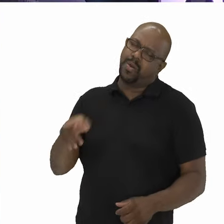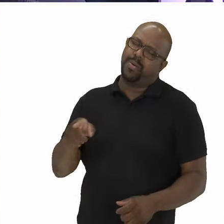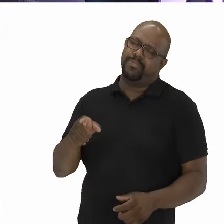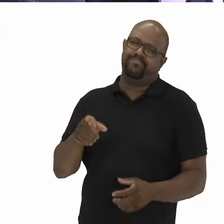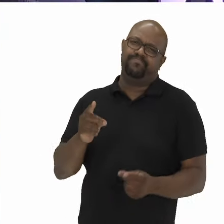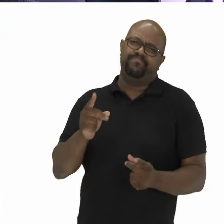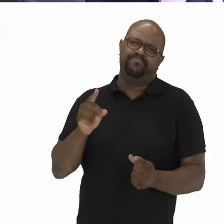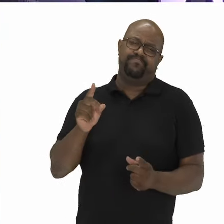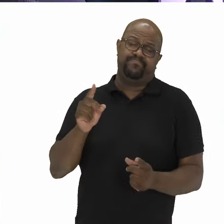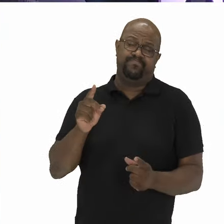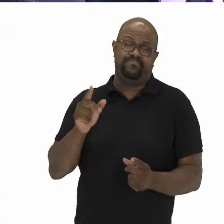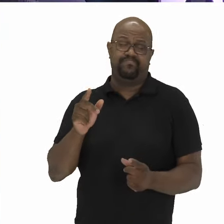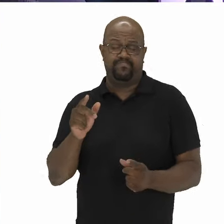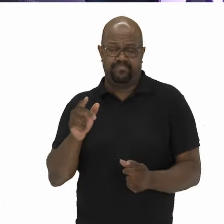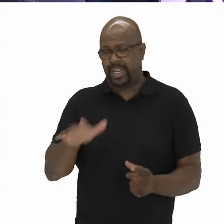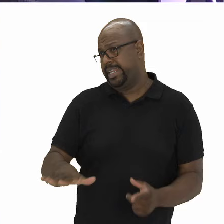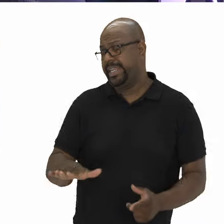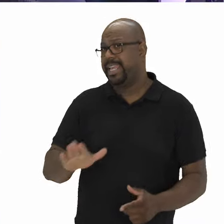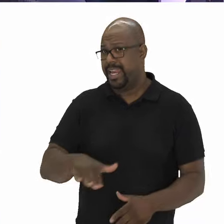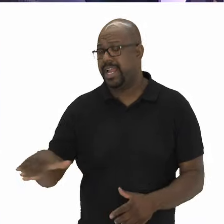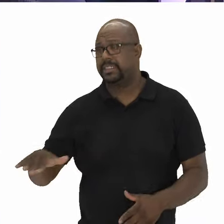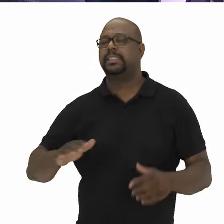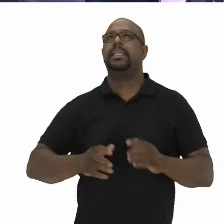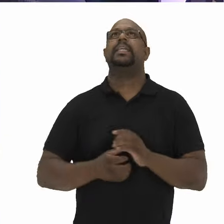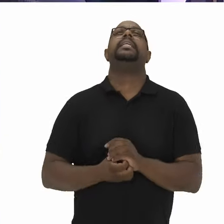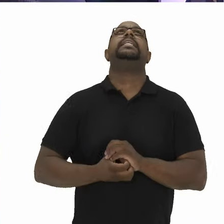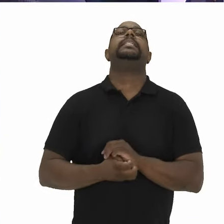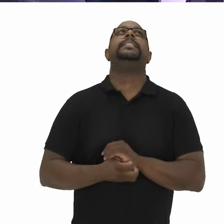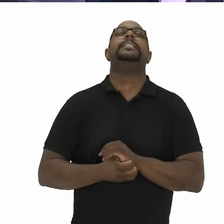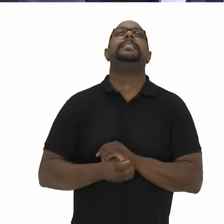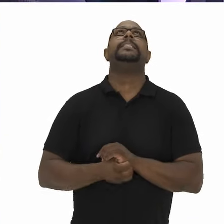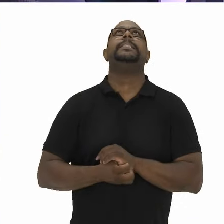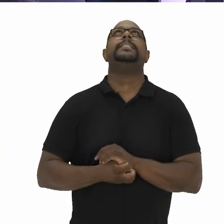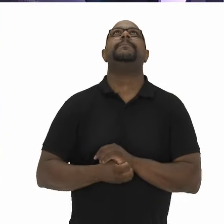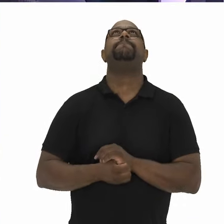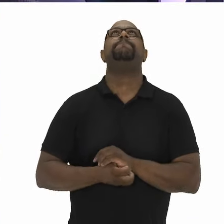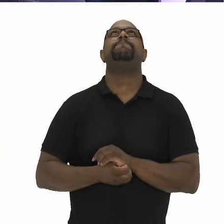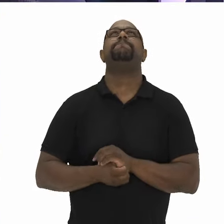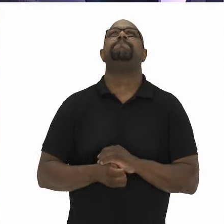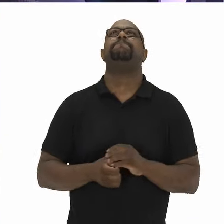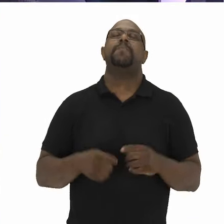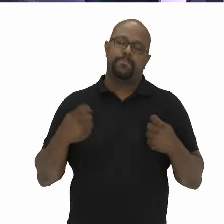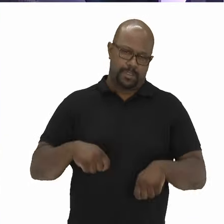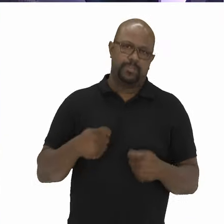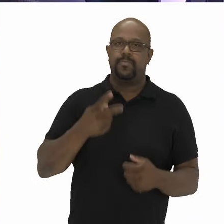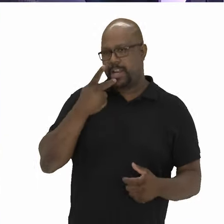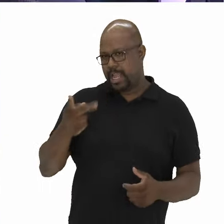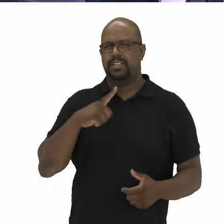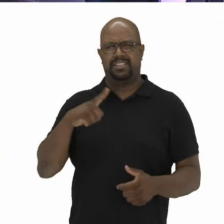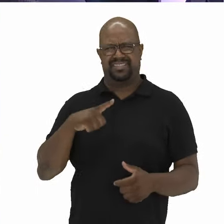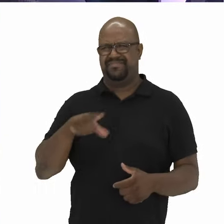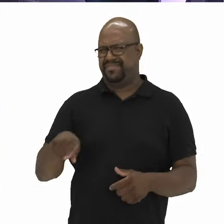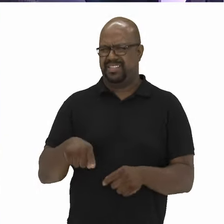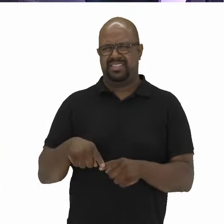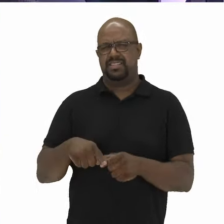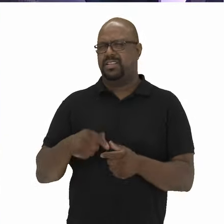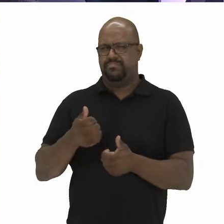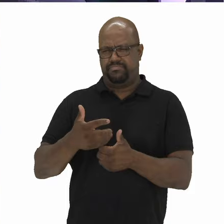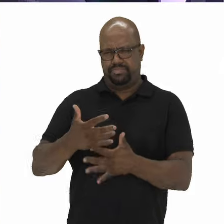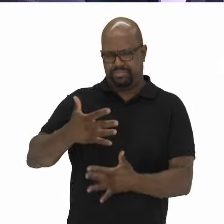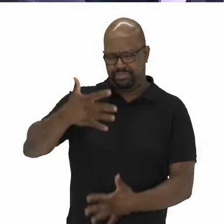conheço desde que ela era uma criança e que eu tenho que falar que ela tem um